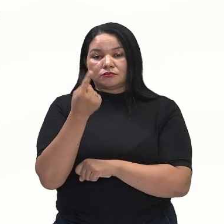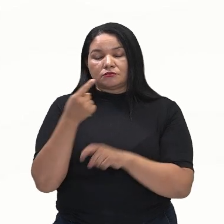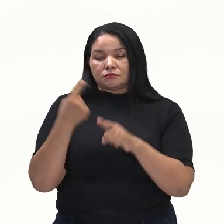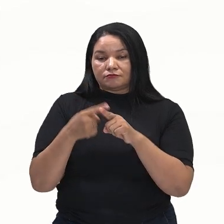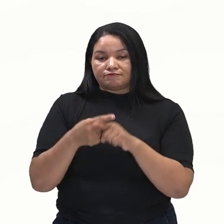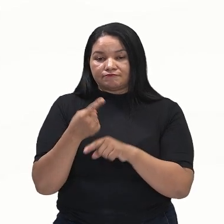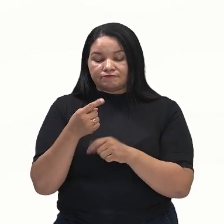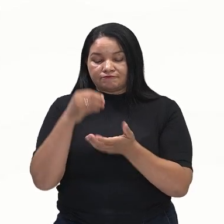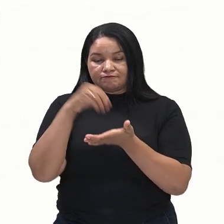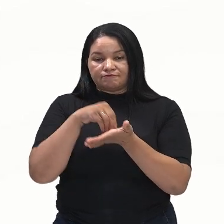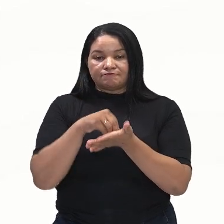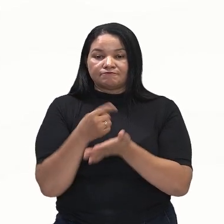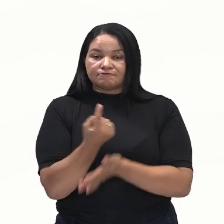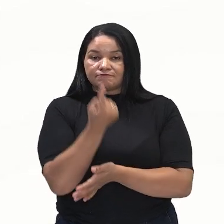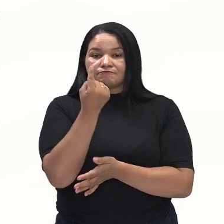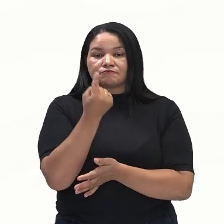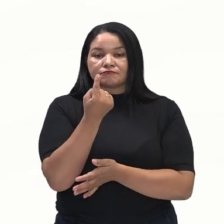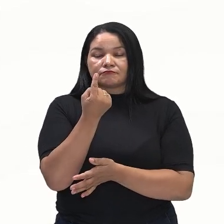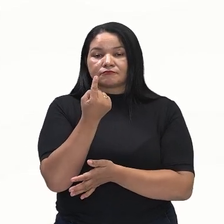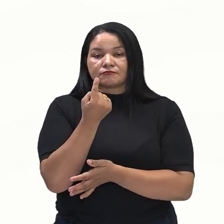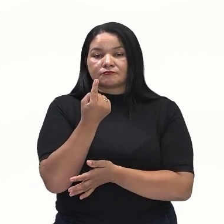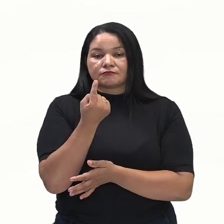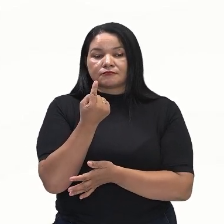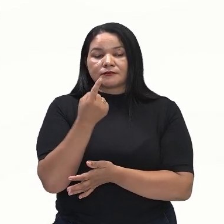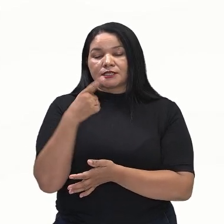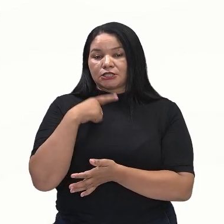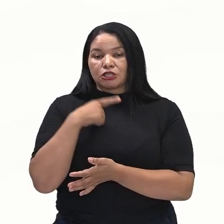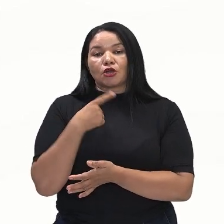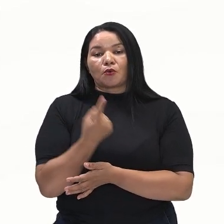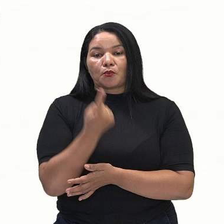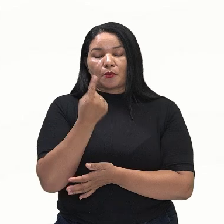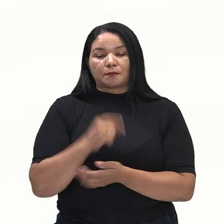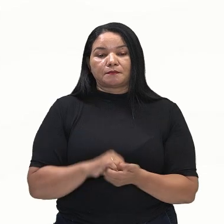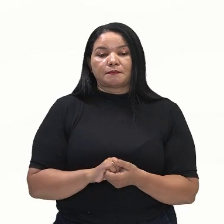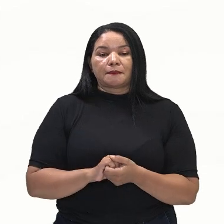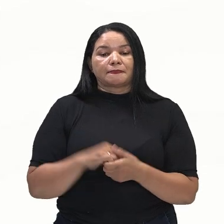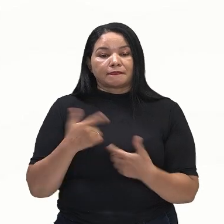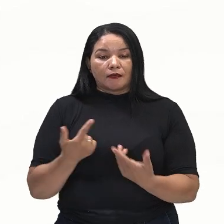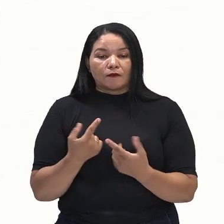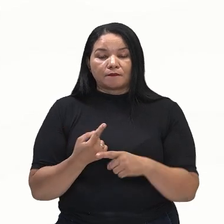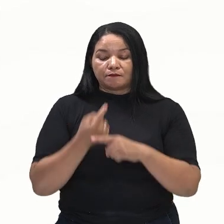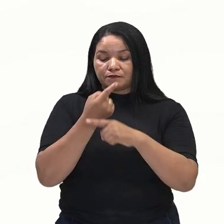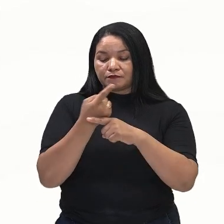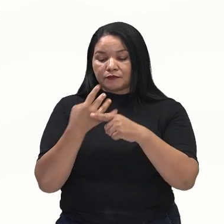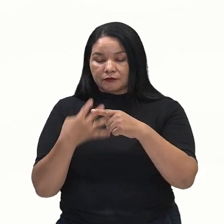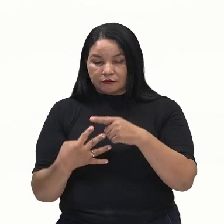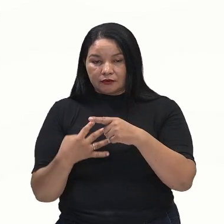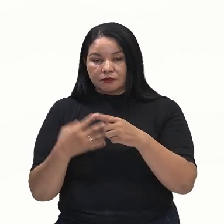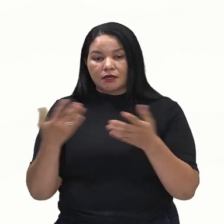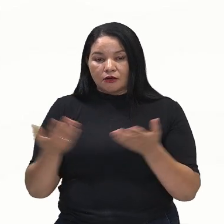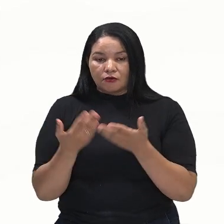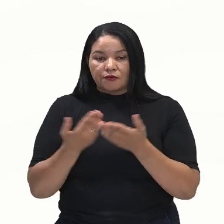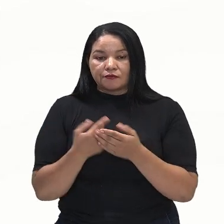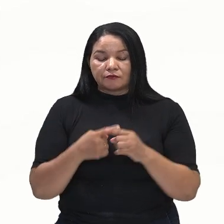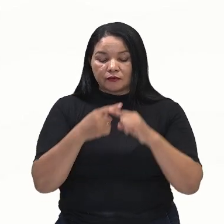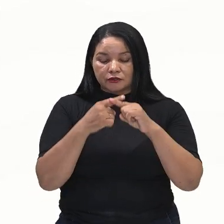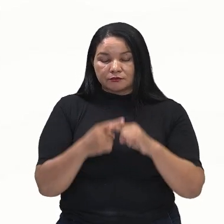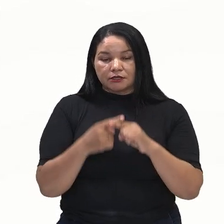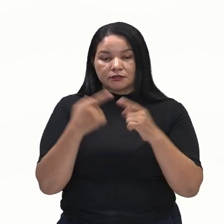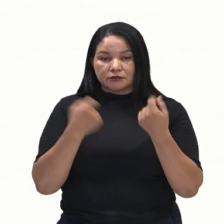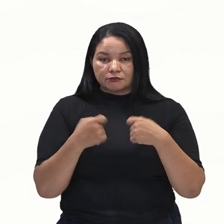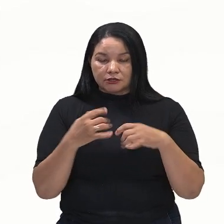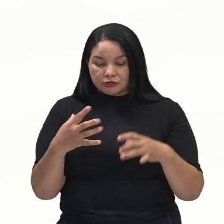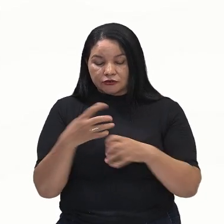2 frações, depois que você encontrá-las, o próximo passo é resolver a multiplicação entre